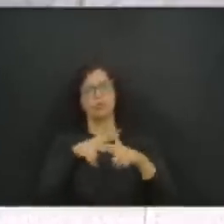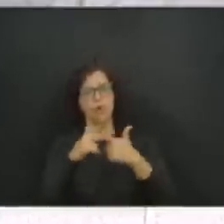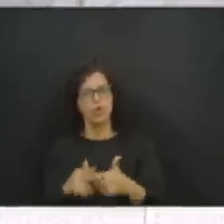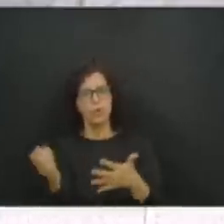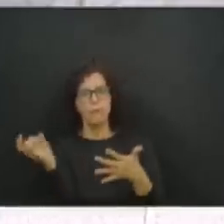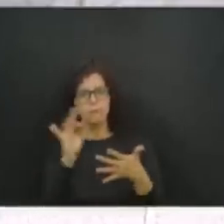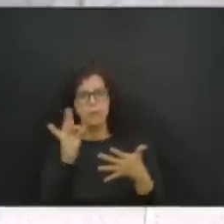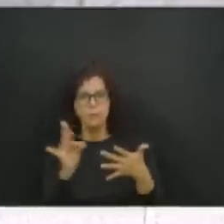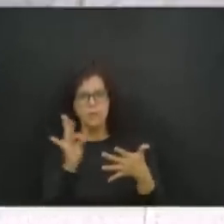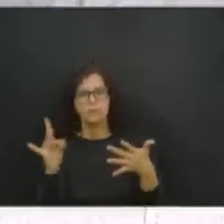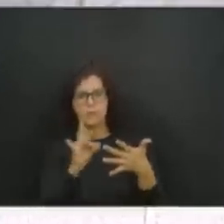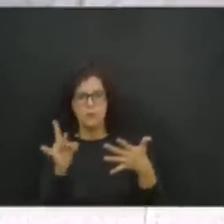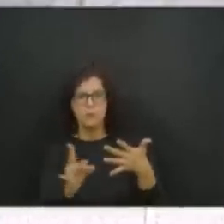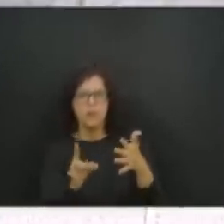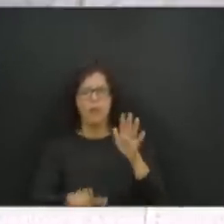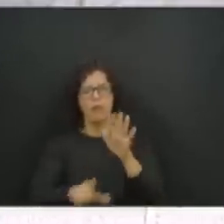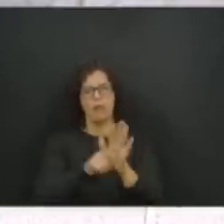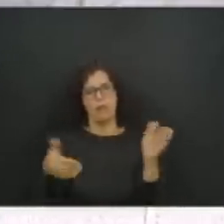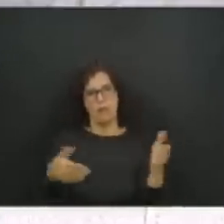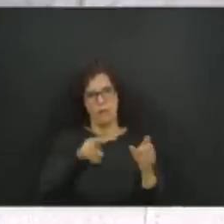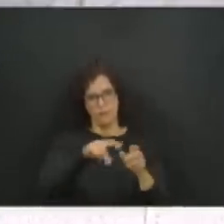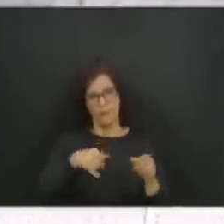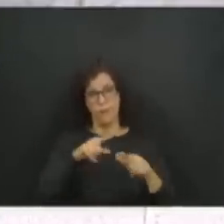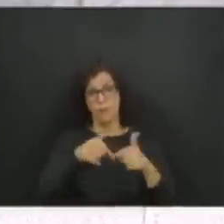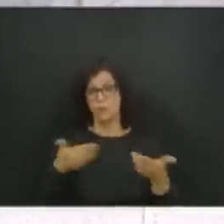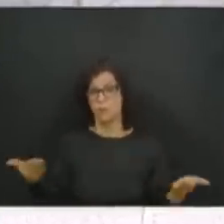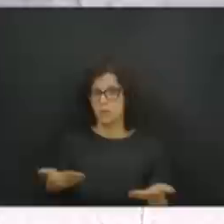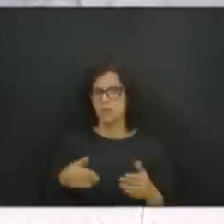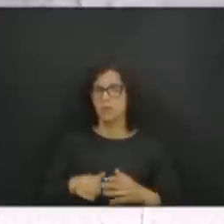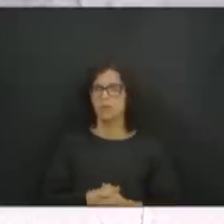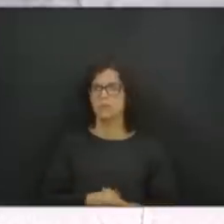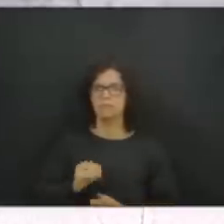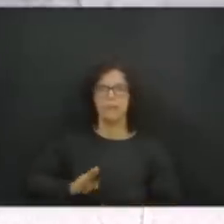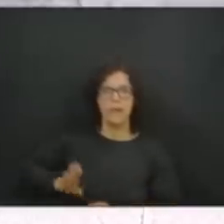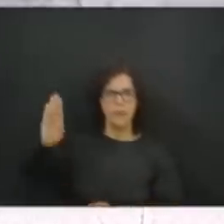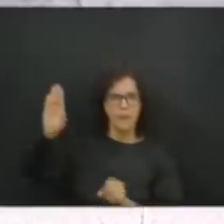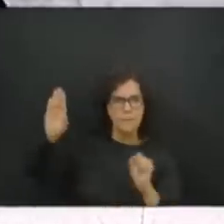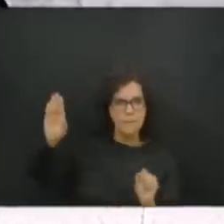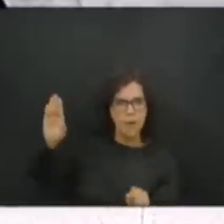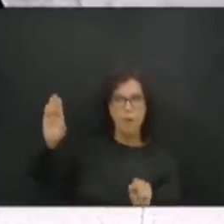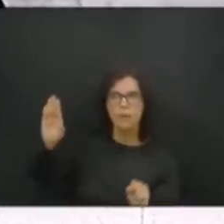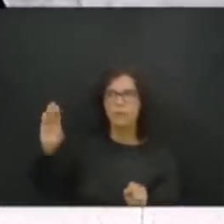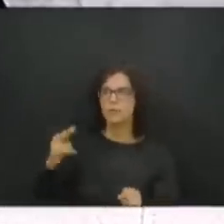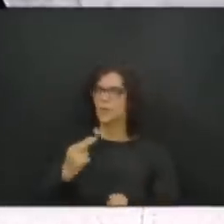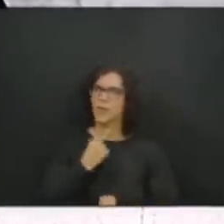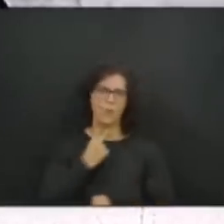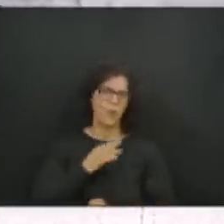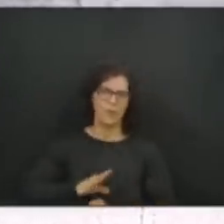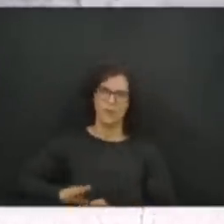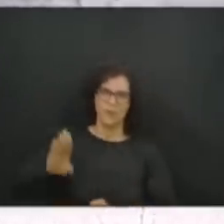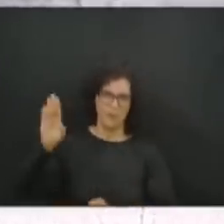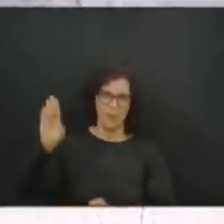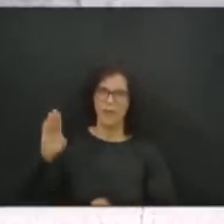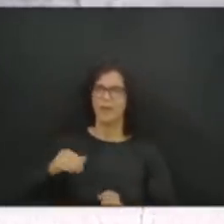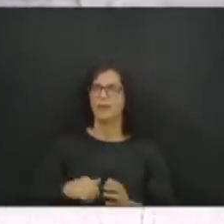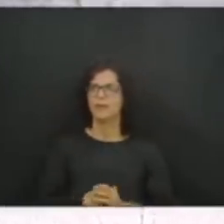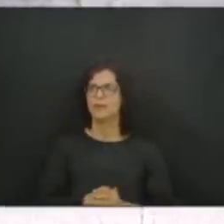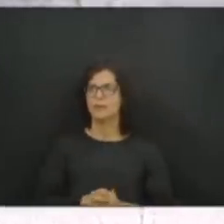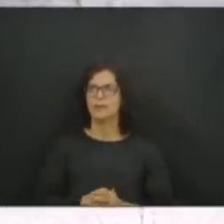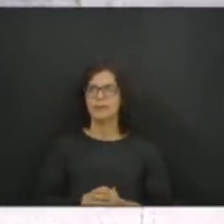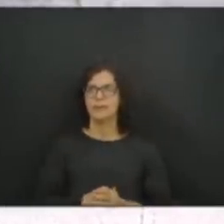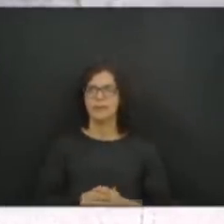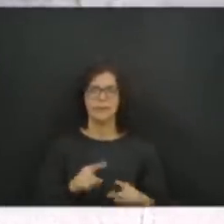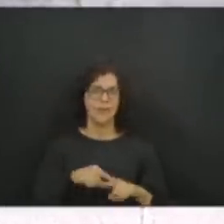alterando a a legislação por isso que eu quero me permito a parte que tava eu não posso conceder a parte a vossa excelência